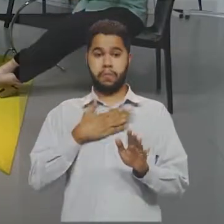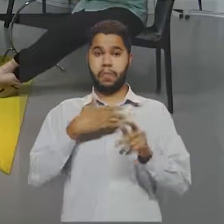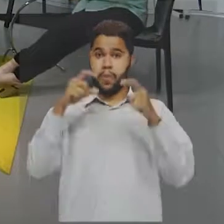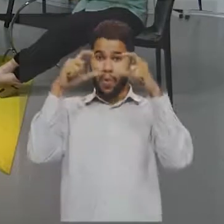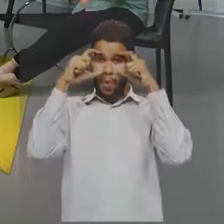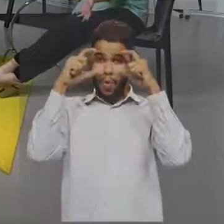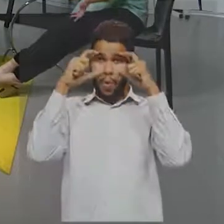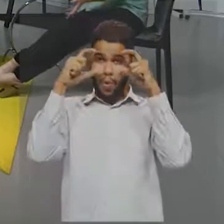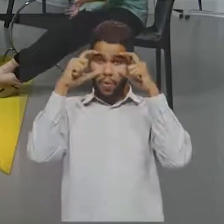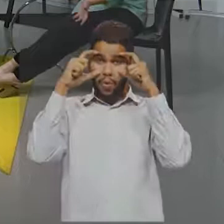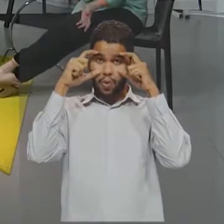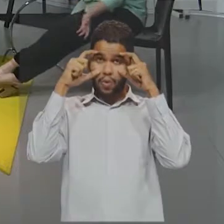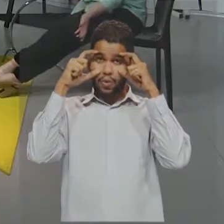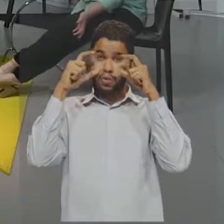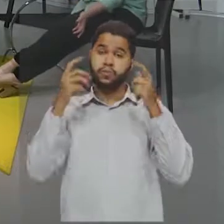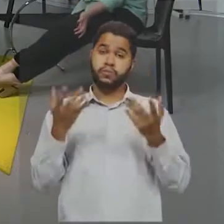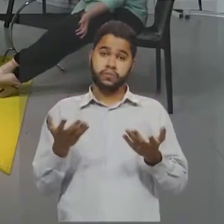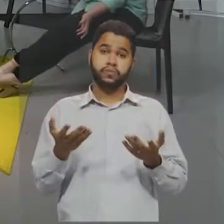não deixa de ser